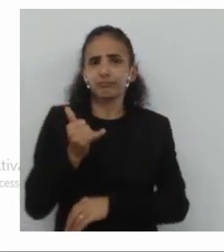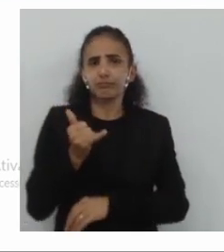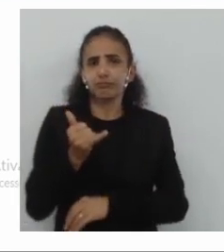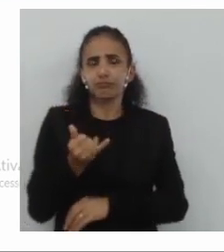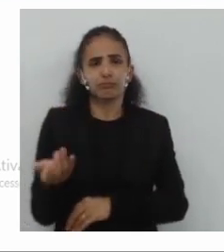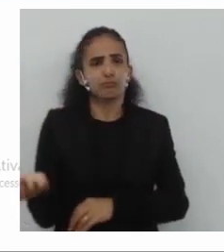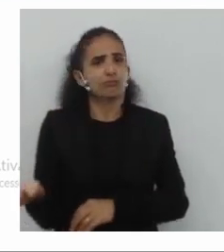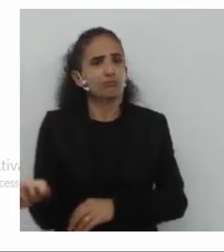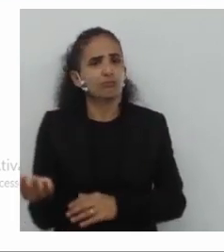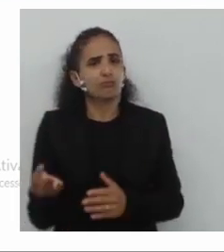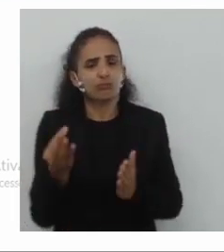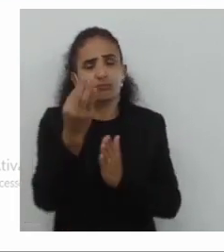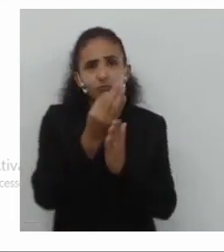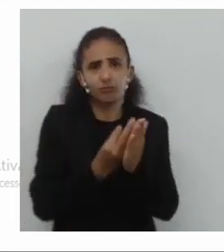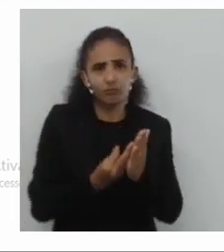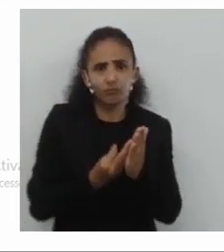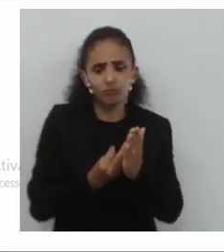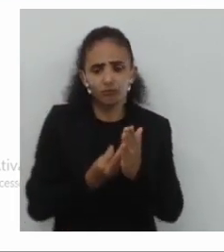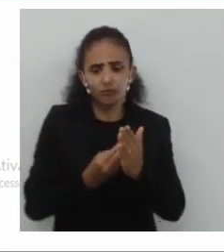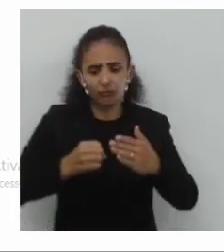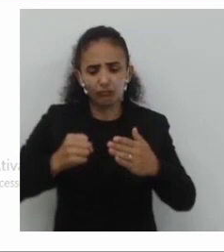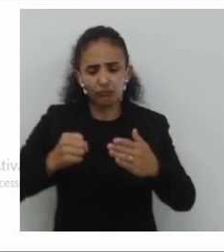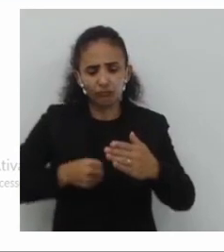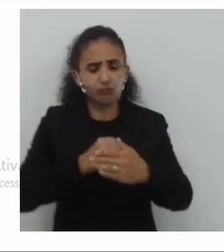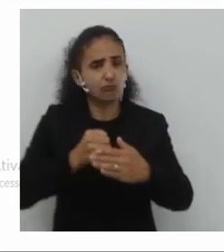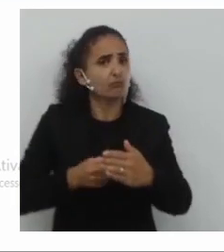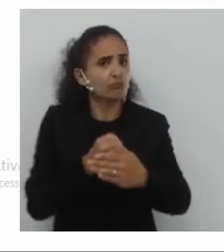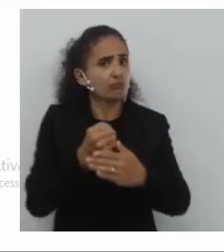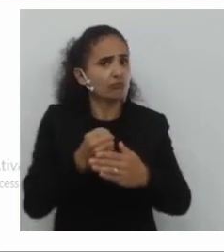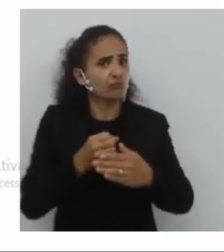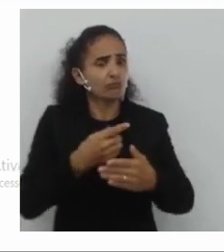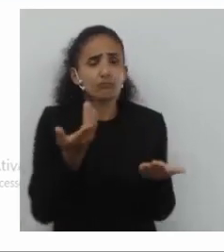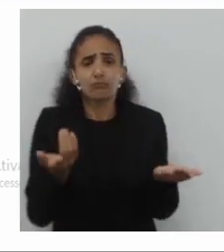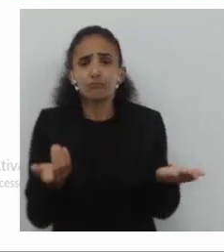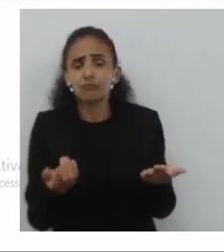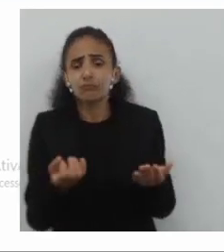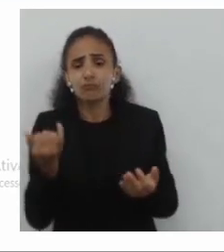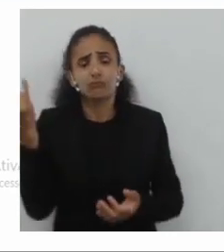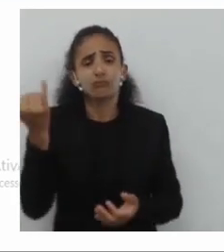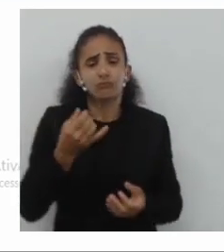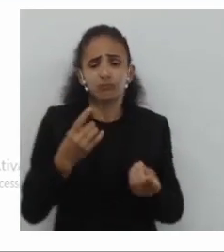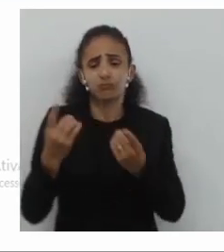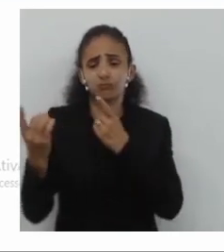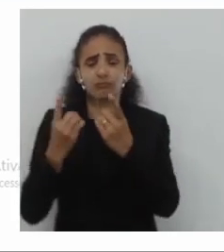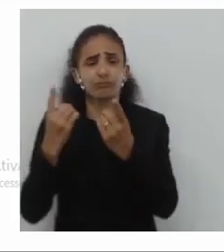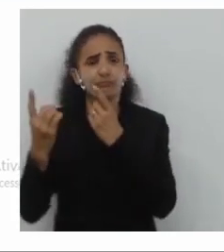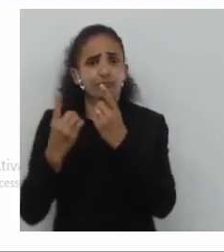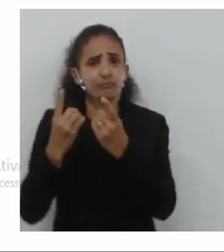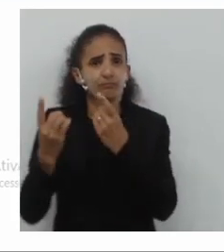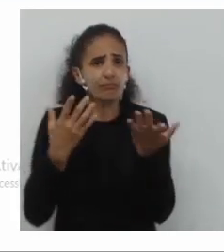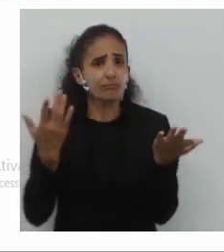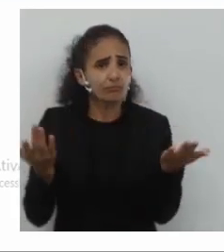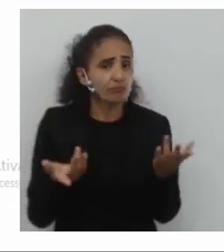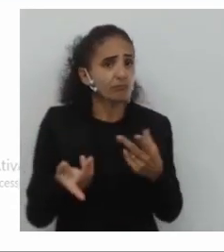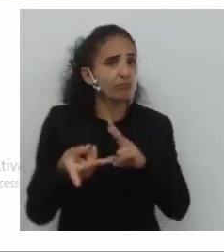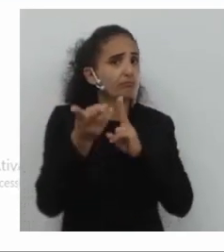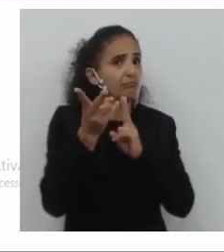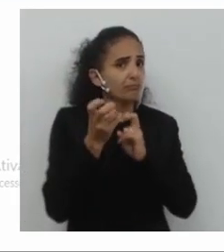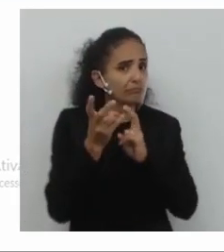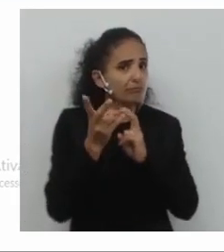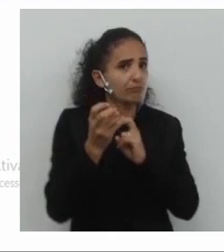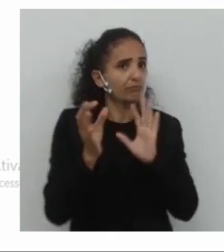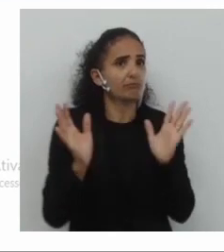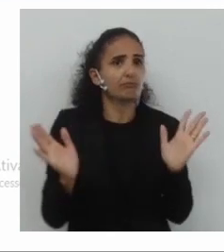Um texto opinativo? É uma receita? Um discurso político? Um relato cômico? Um diálogo, etc. Observe o